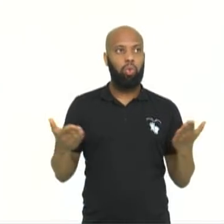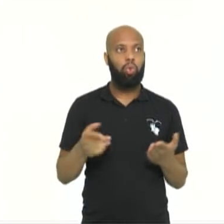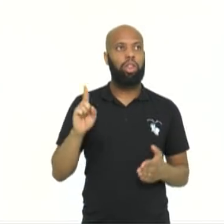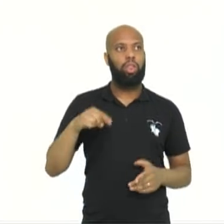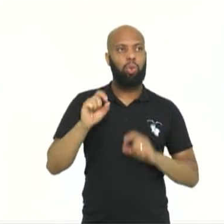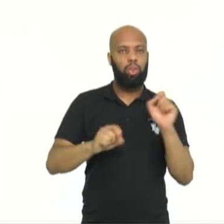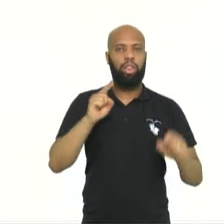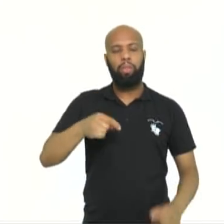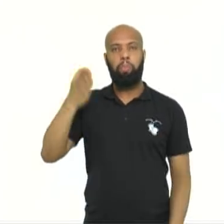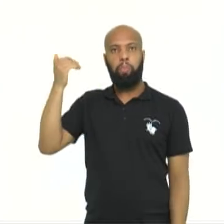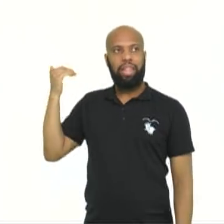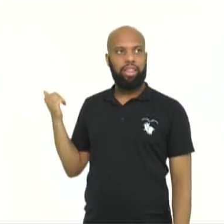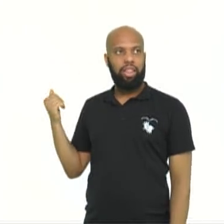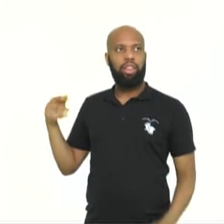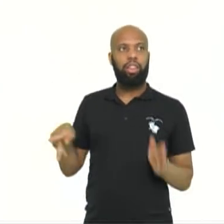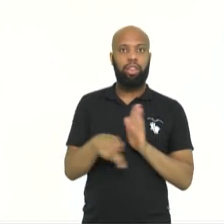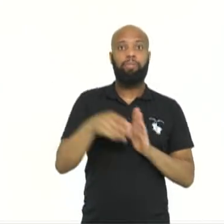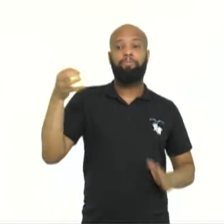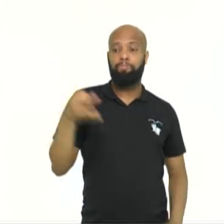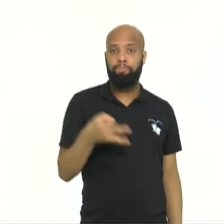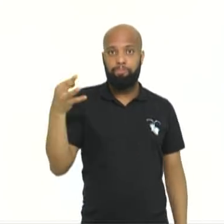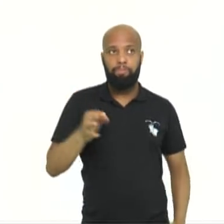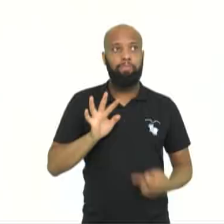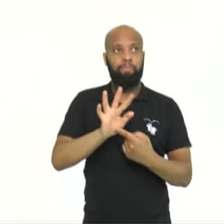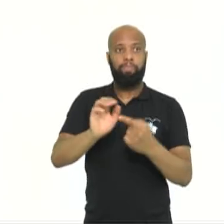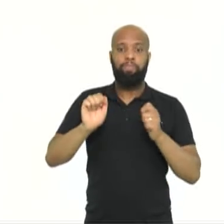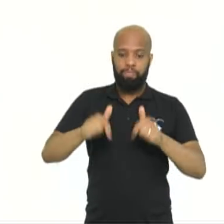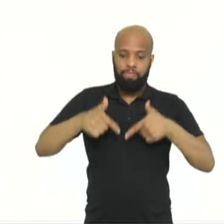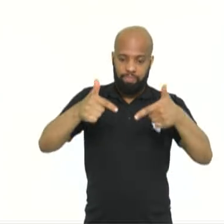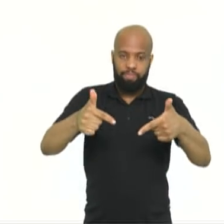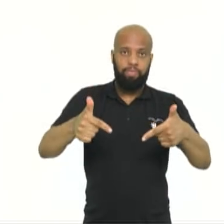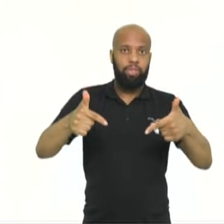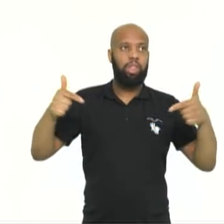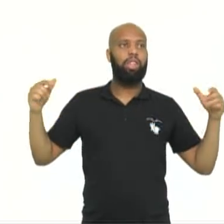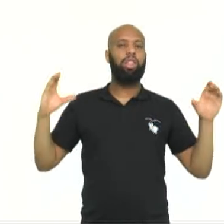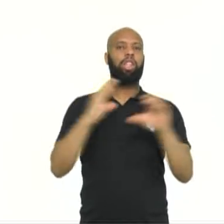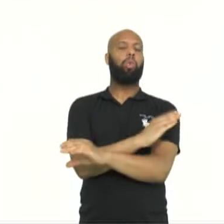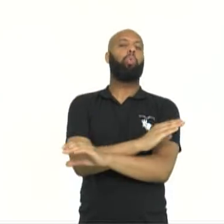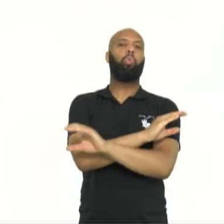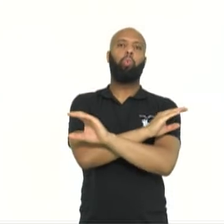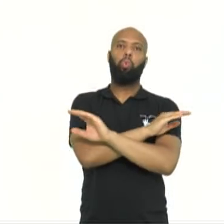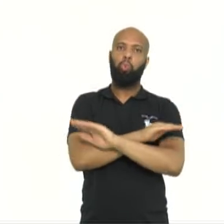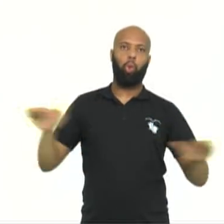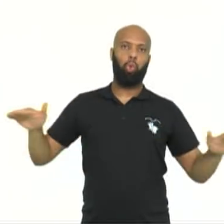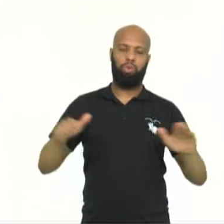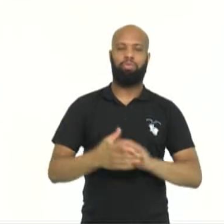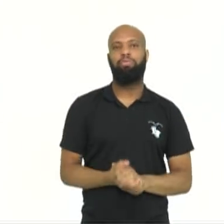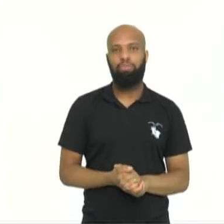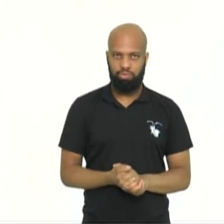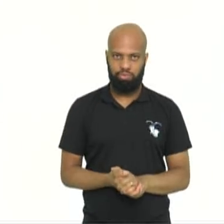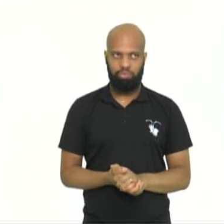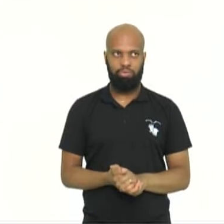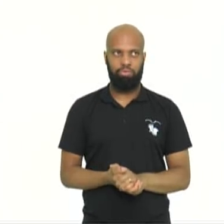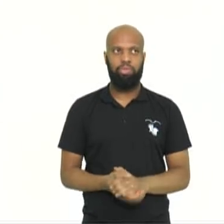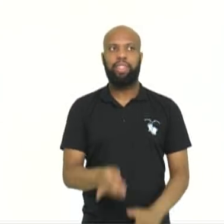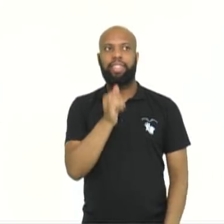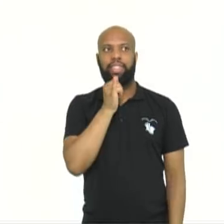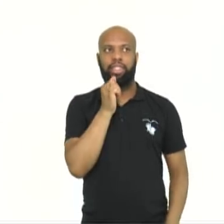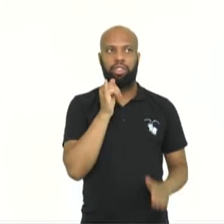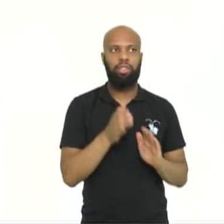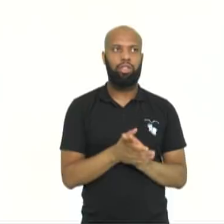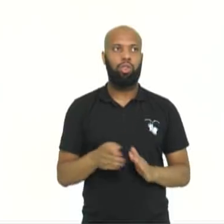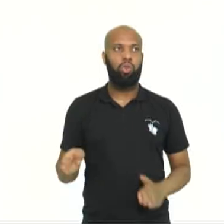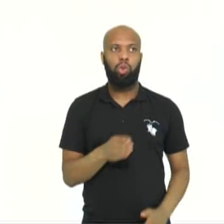perfeito. Ele transmite o quê? Ele transmite a ideia de ação completamente concluída, certo? E o exemplo,